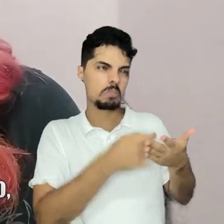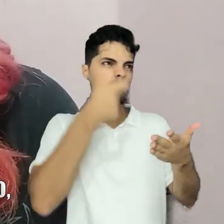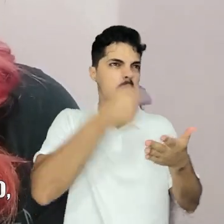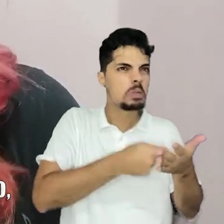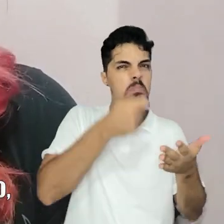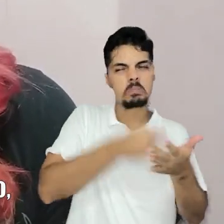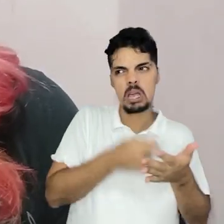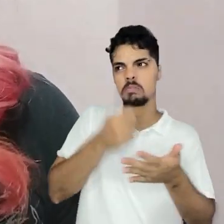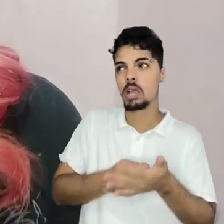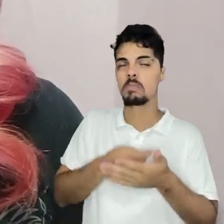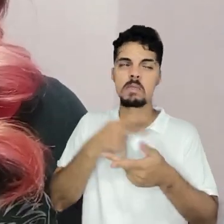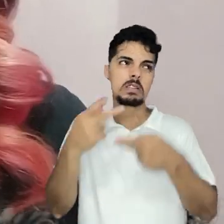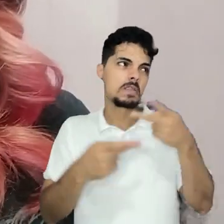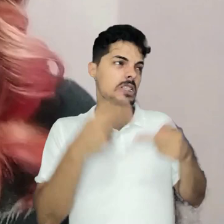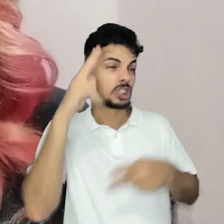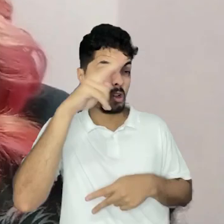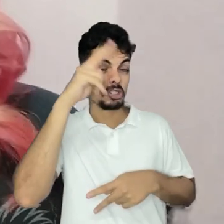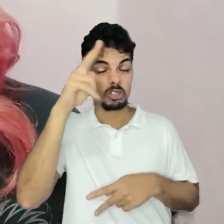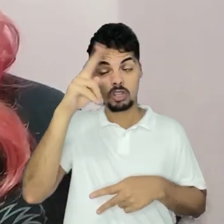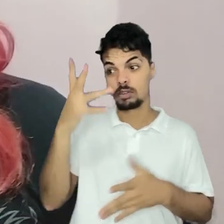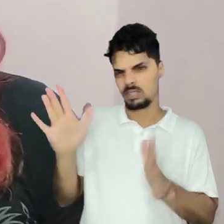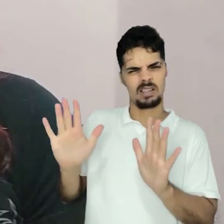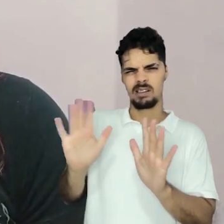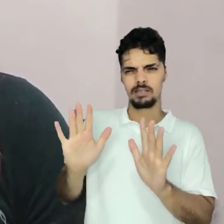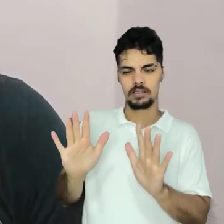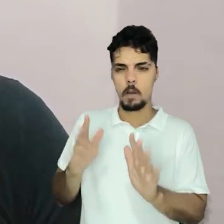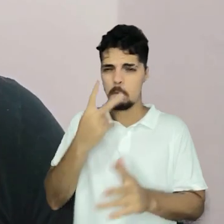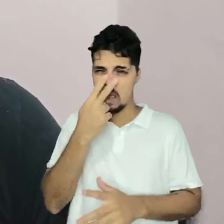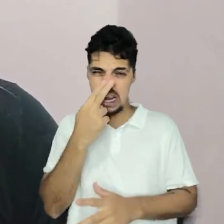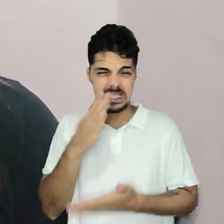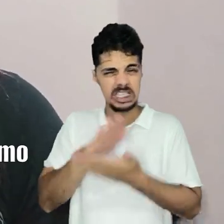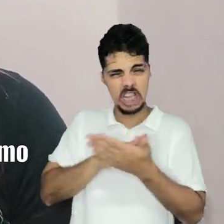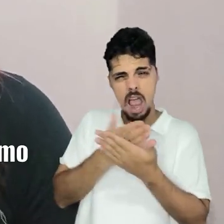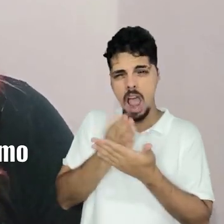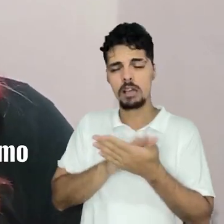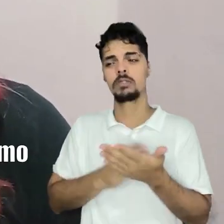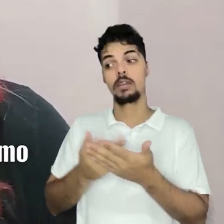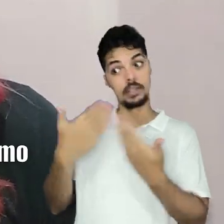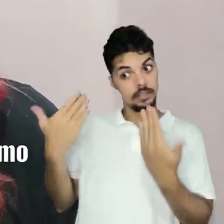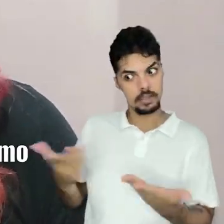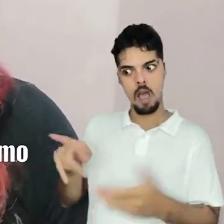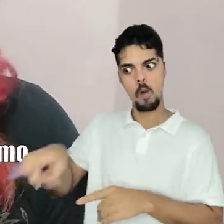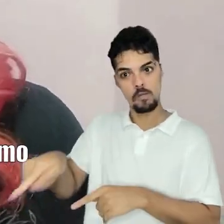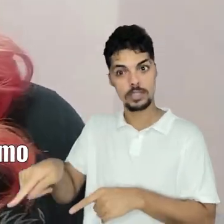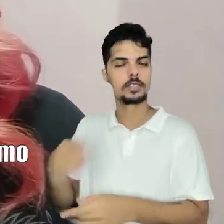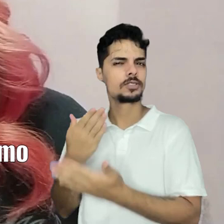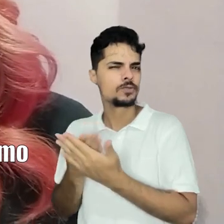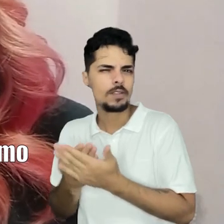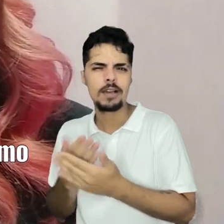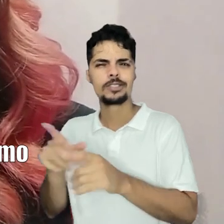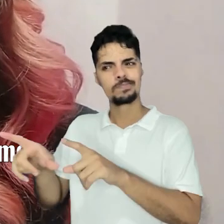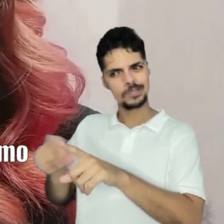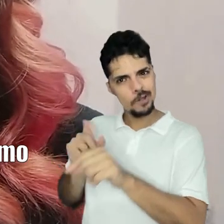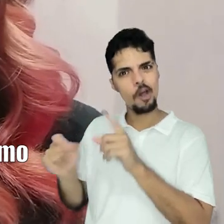factual, muito narrativo. Se o estudante agora, que ele já aprendeu o processo de independência, que ele já fez suas pesquisas, como ele